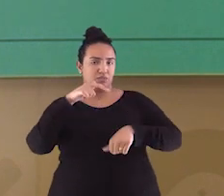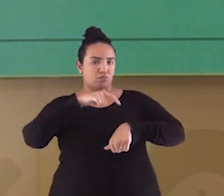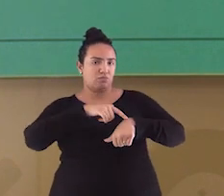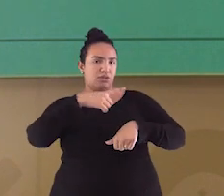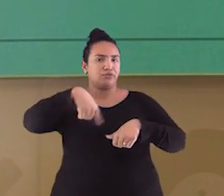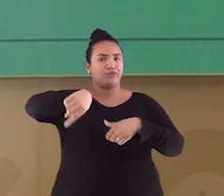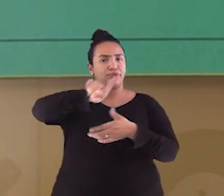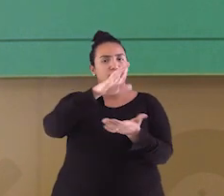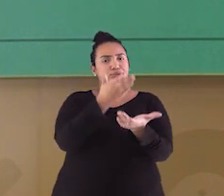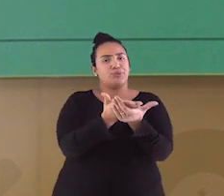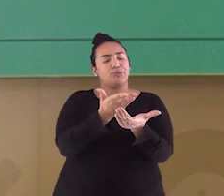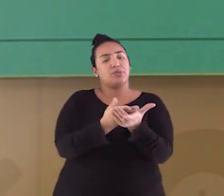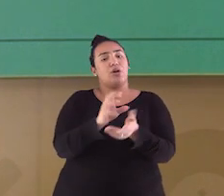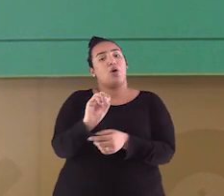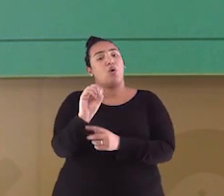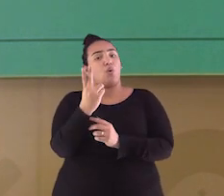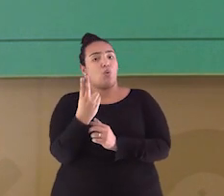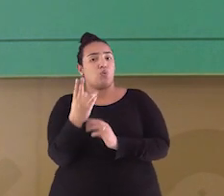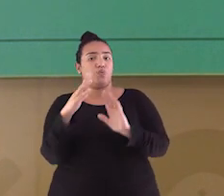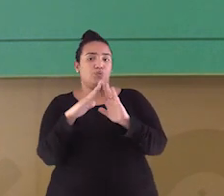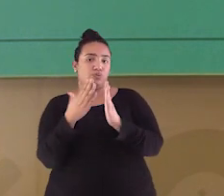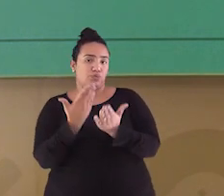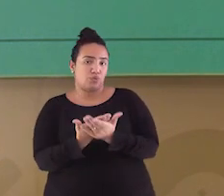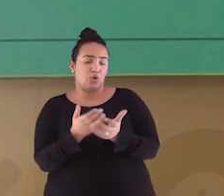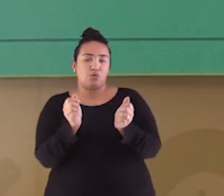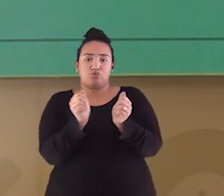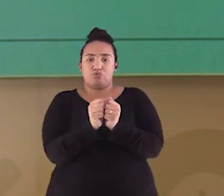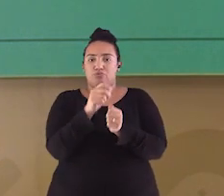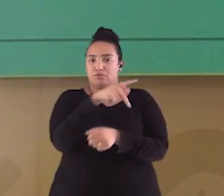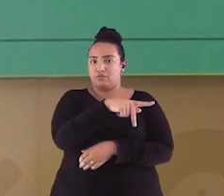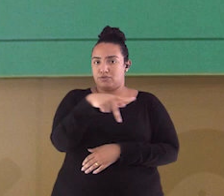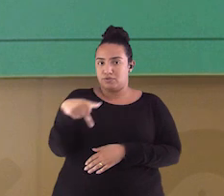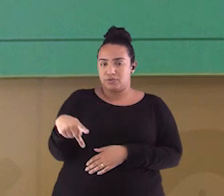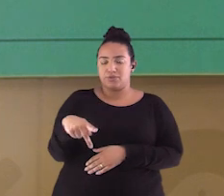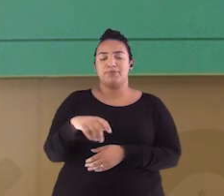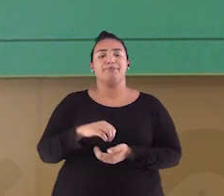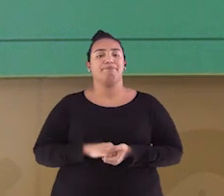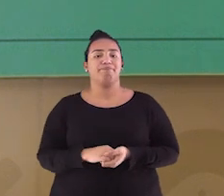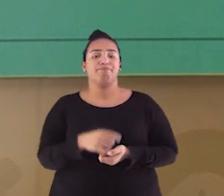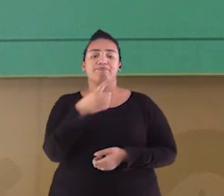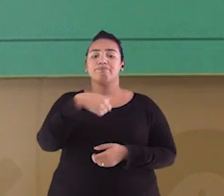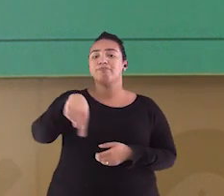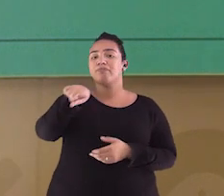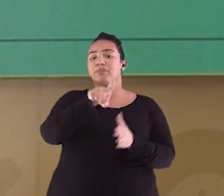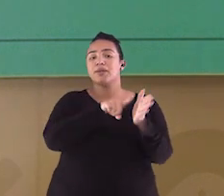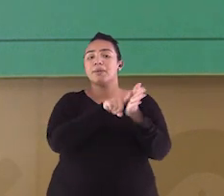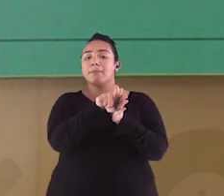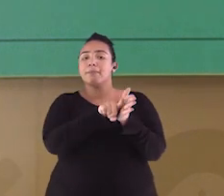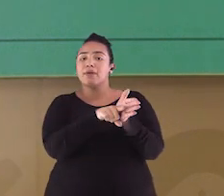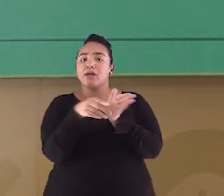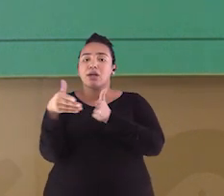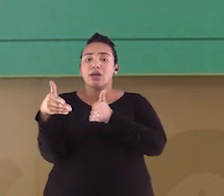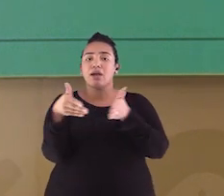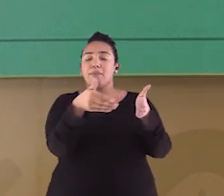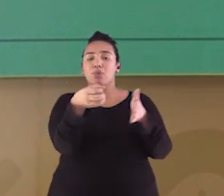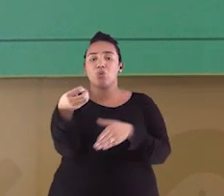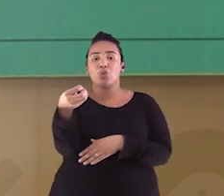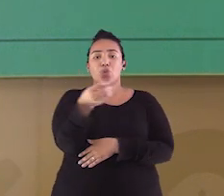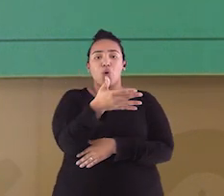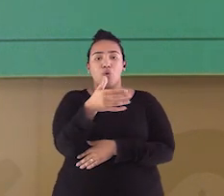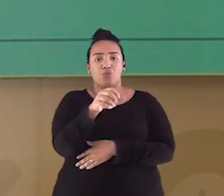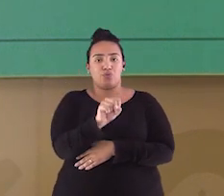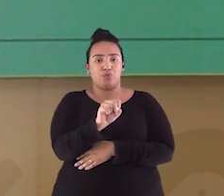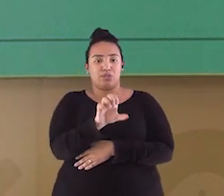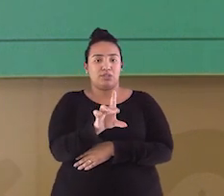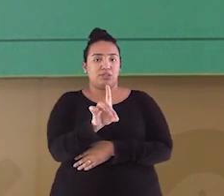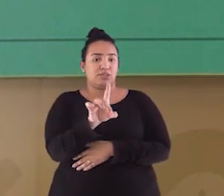estudo ou na escola, com seus professores e colegas de sala. Pesquise sobre a nova Rota da Seda e